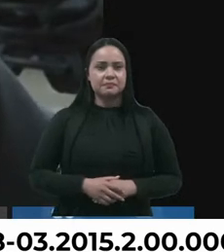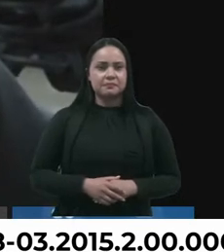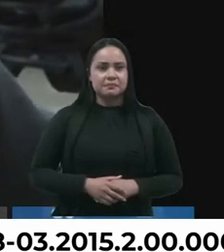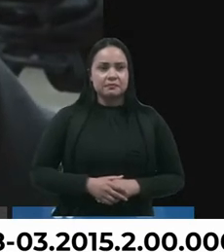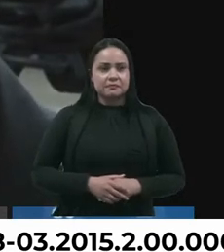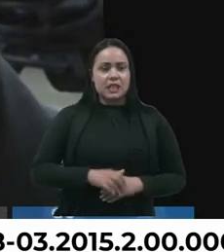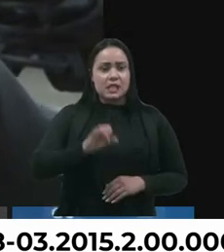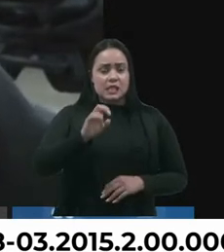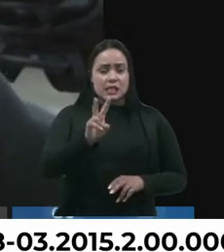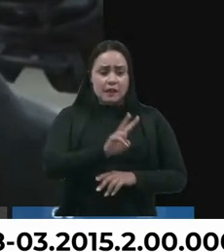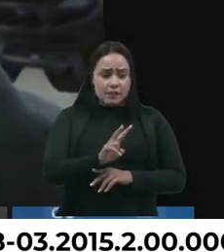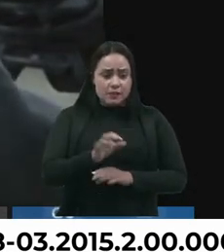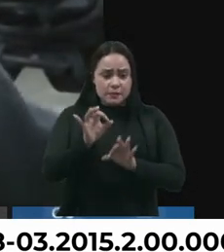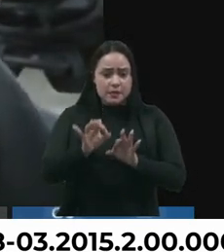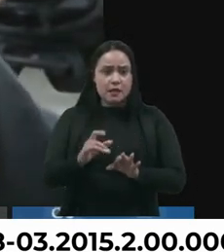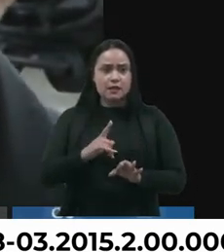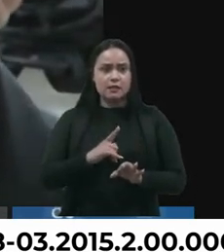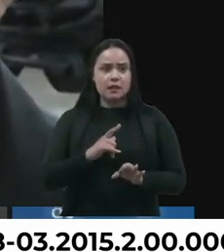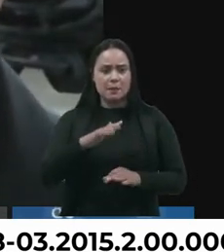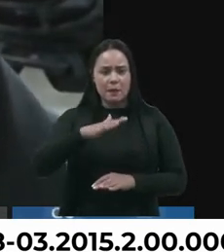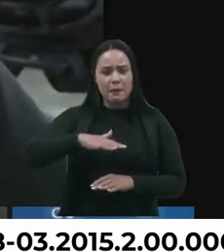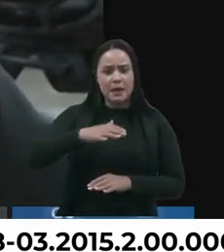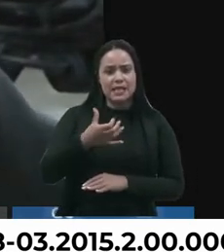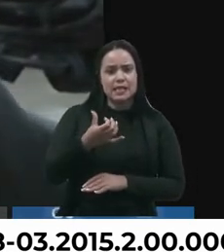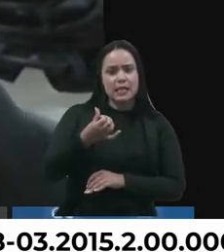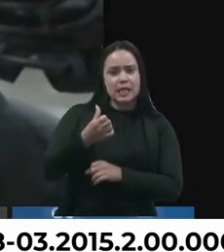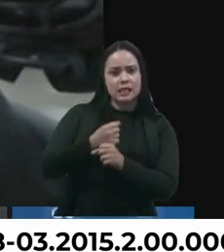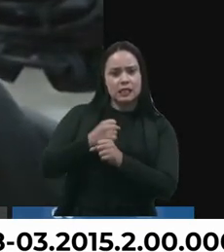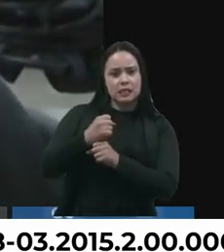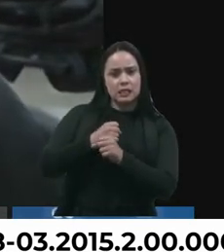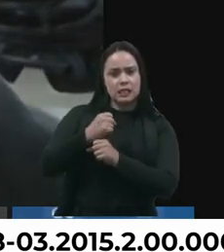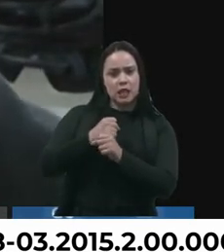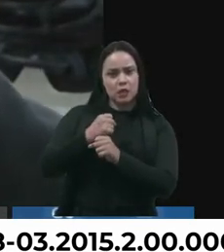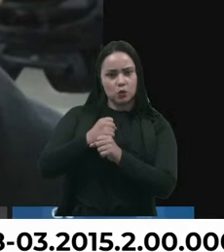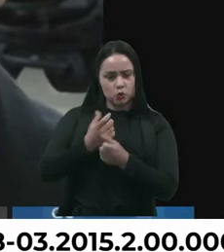Essa revisão disciplinar tramitou por cerca de 6 anos